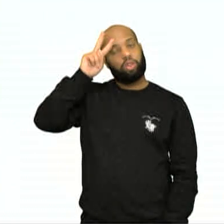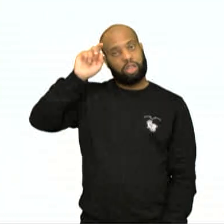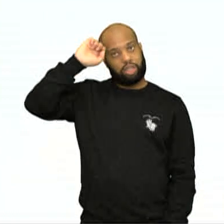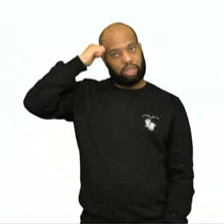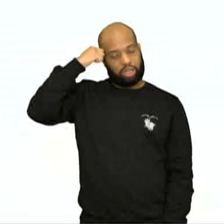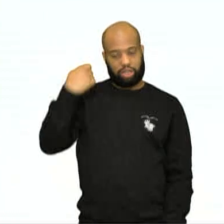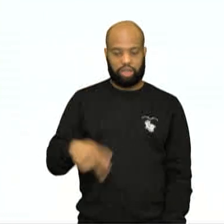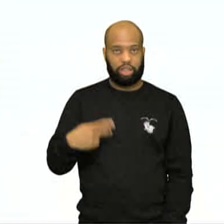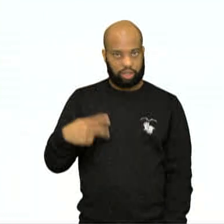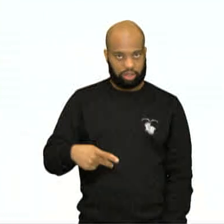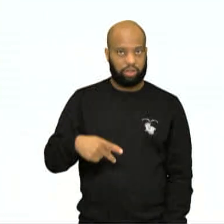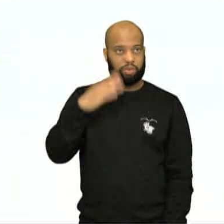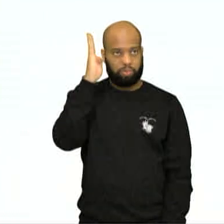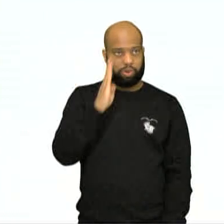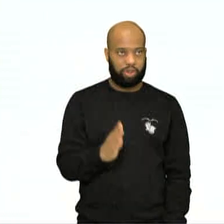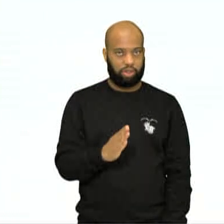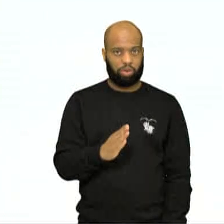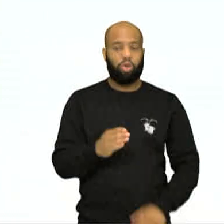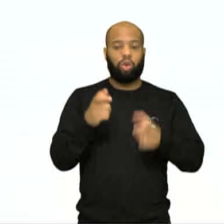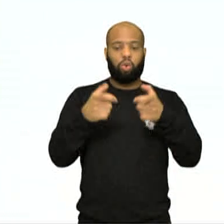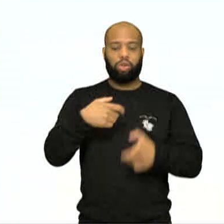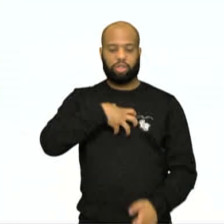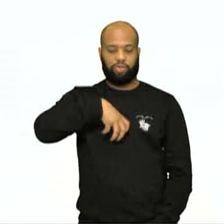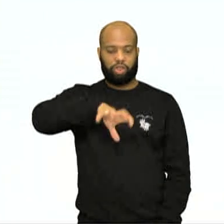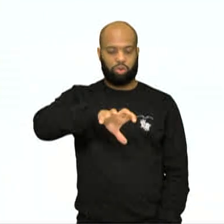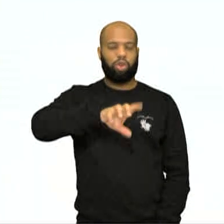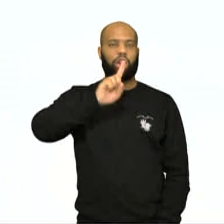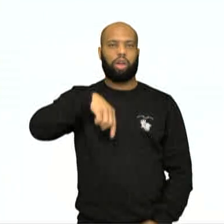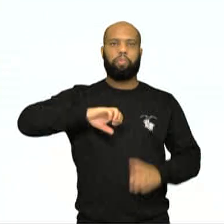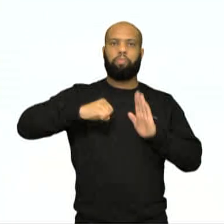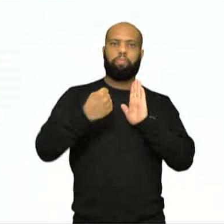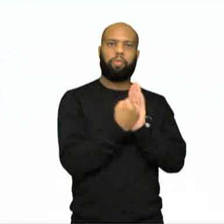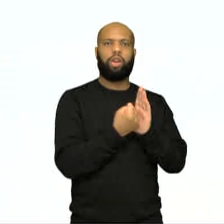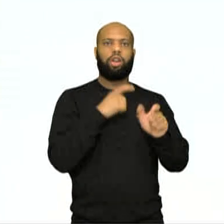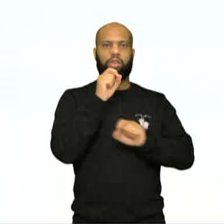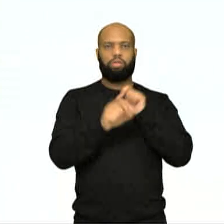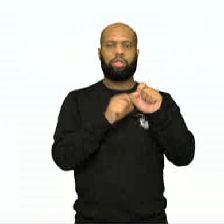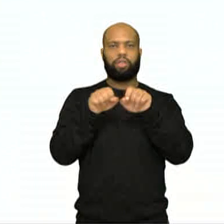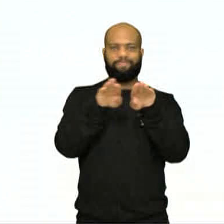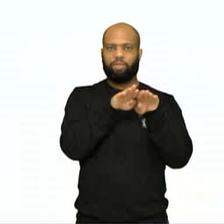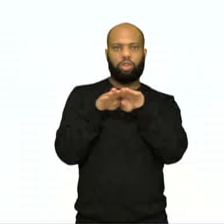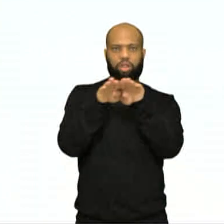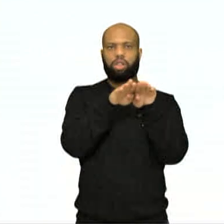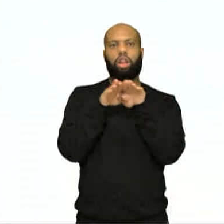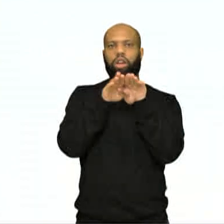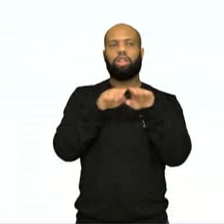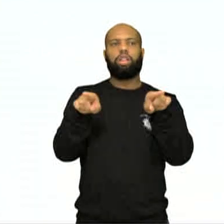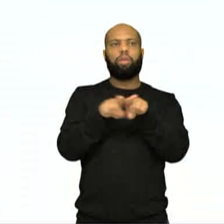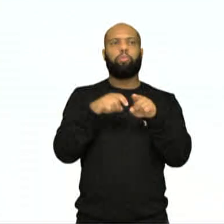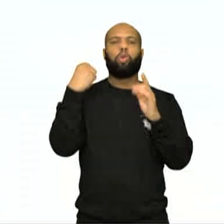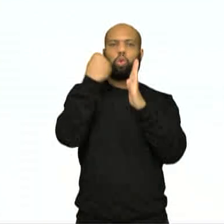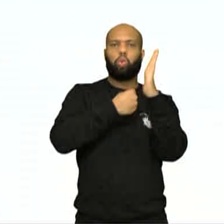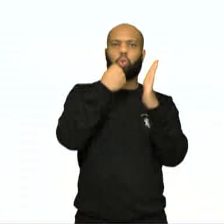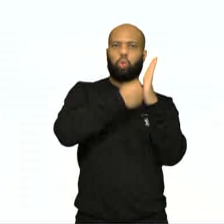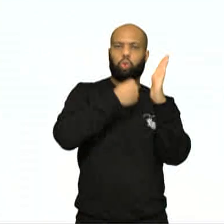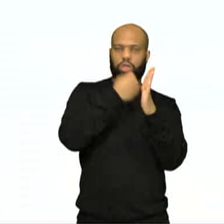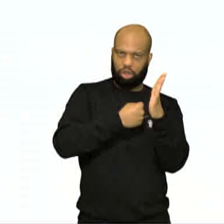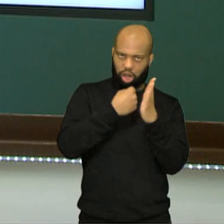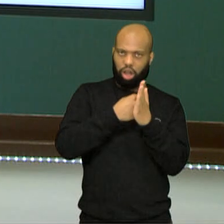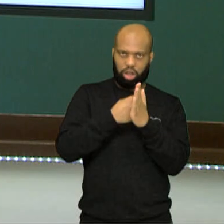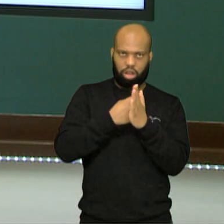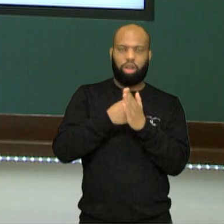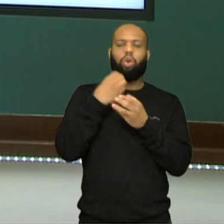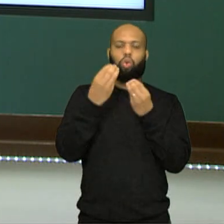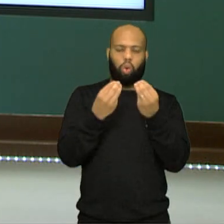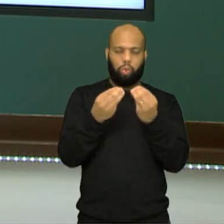Com sede em Salvador, é o símbolo da igualdade racial e da luta contra a injustiça e o preconceito através da arte e da cultura.